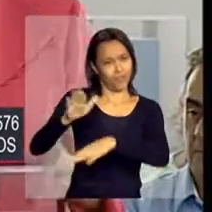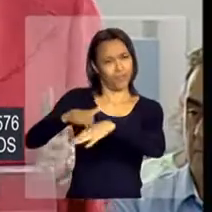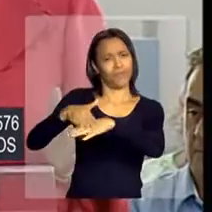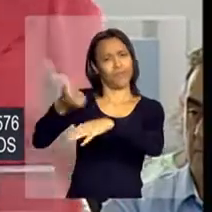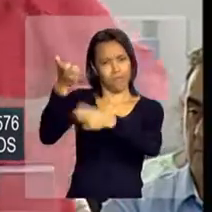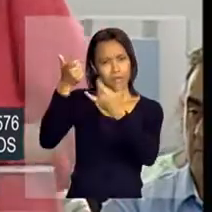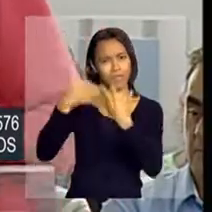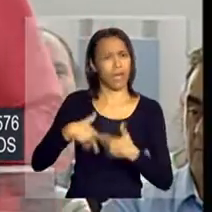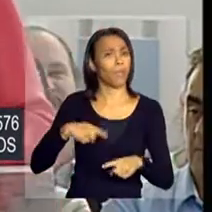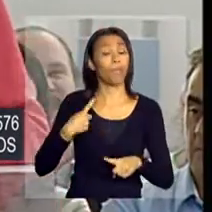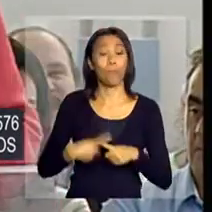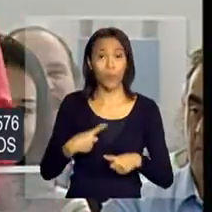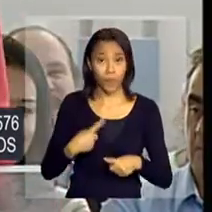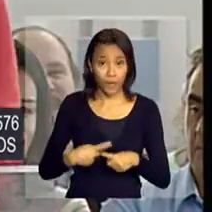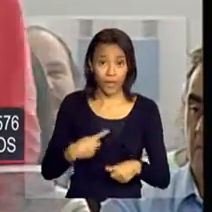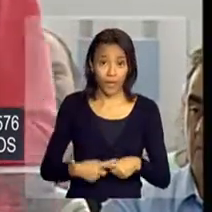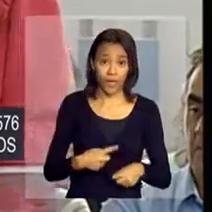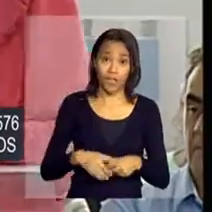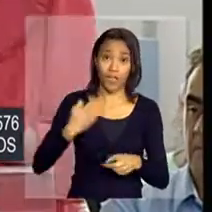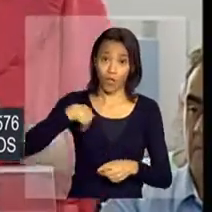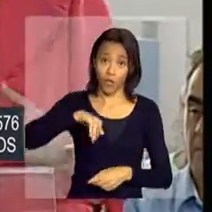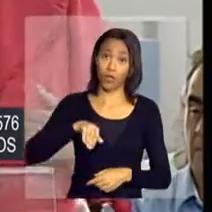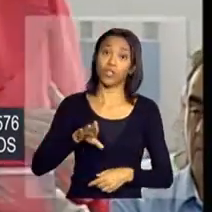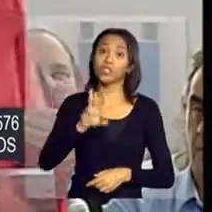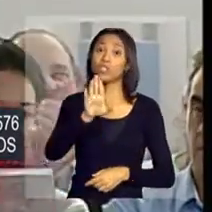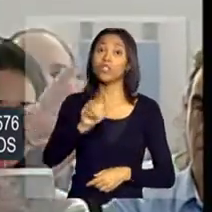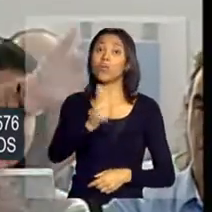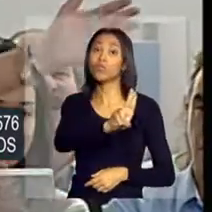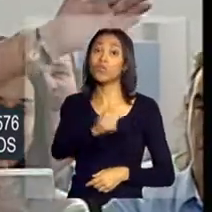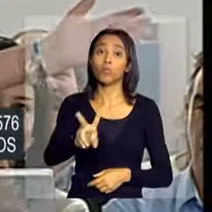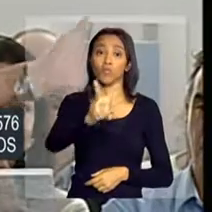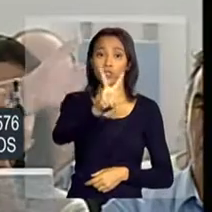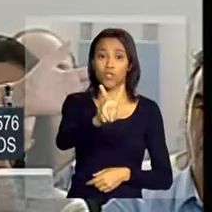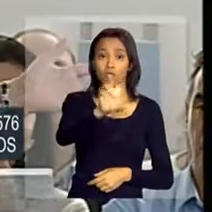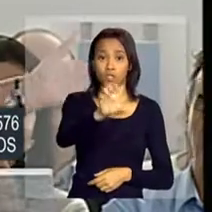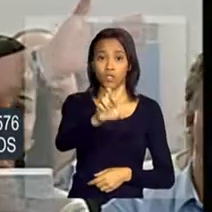quê. Chama vertente, nós chamamos de vertente litorânea,